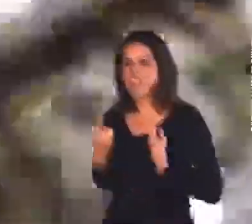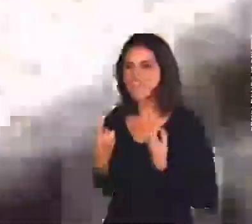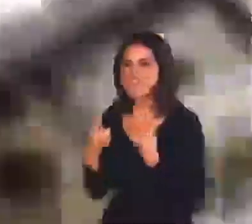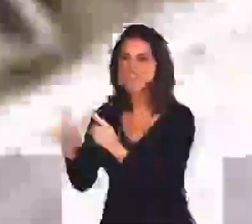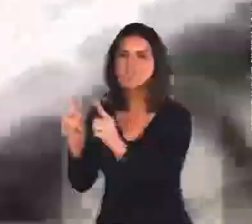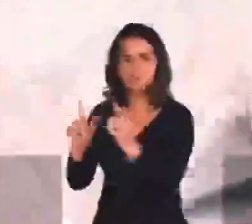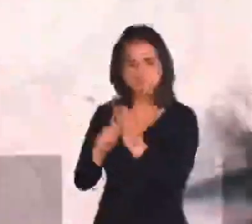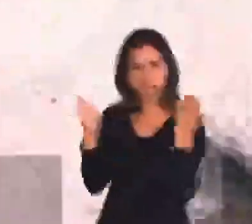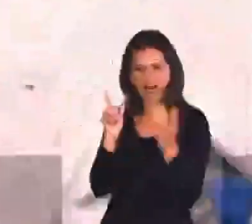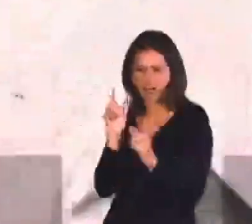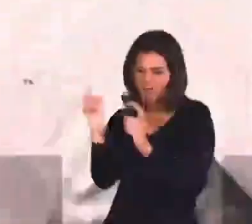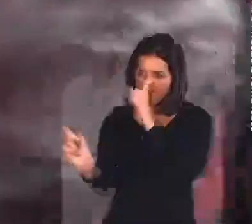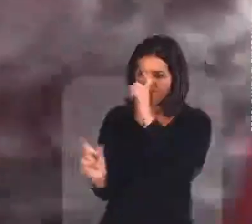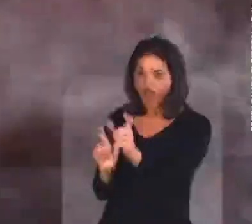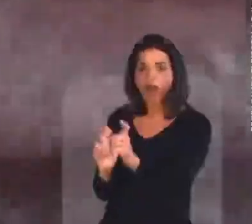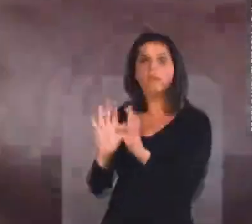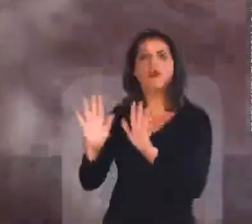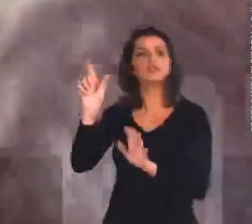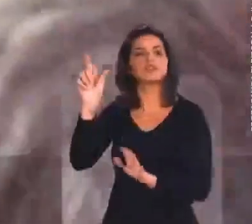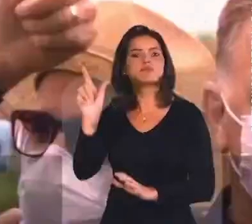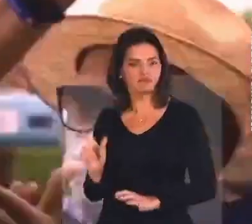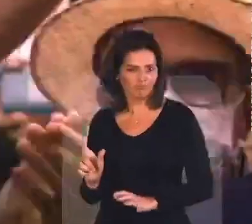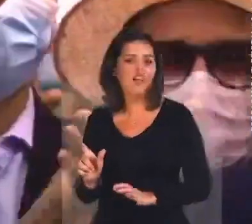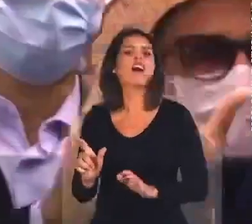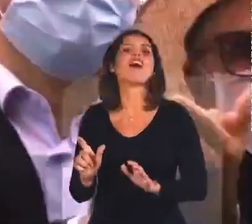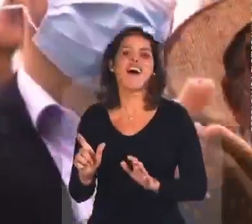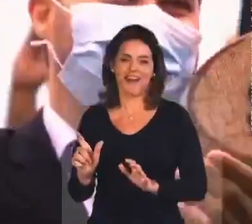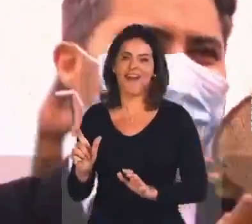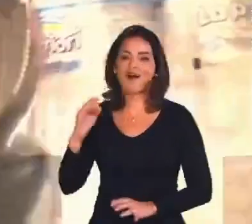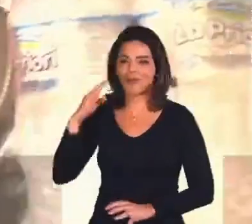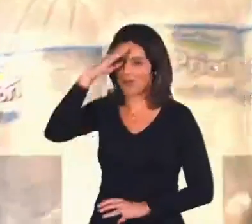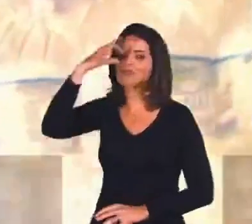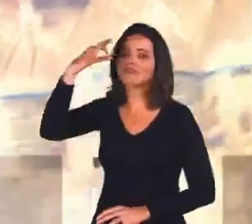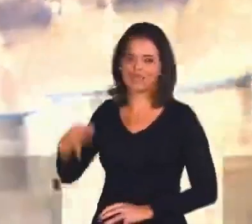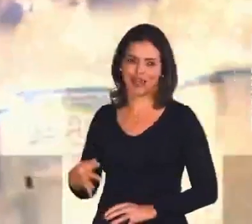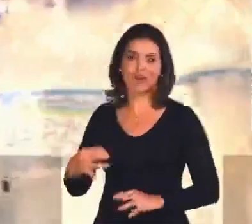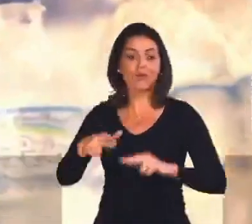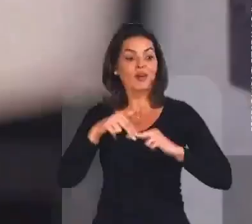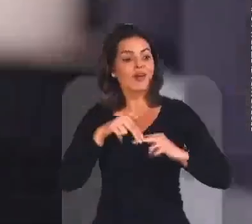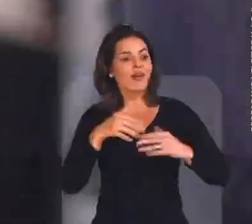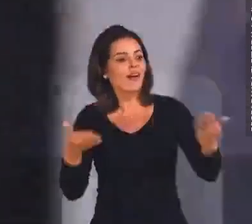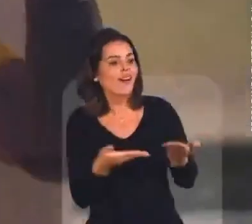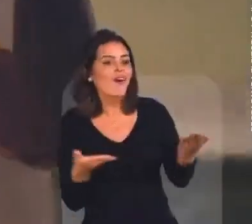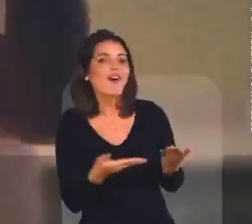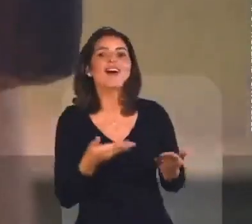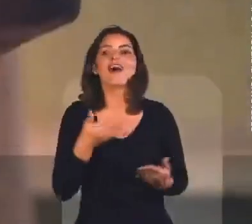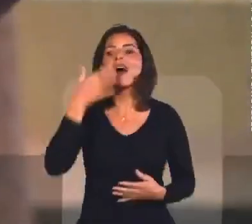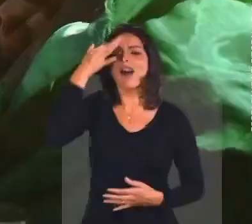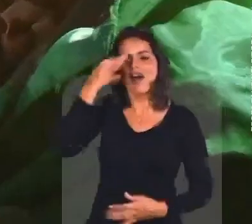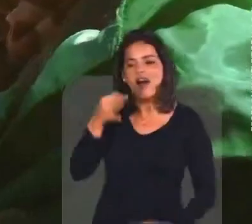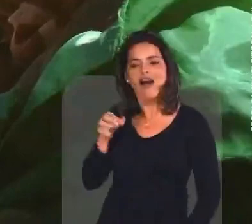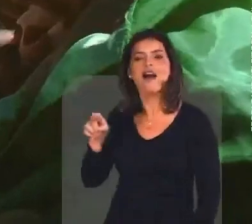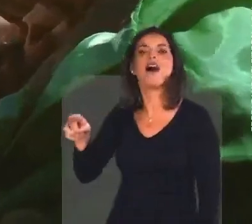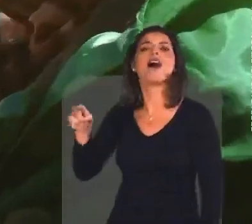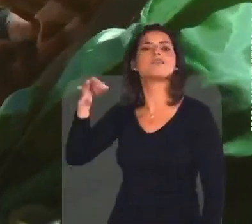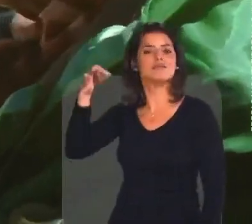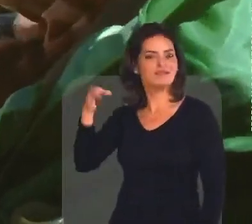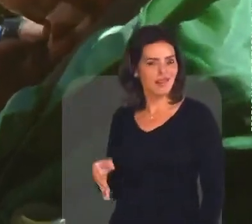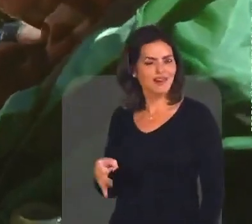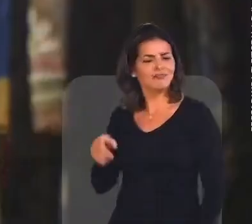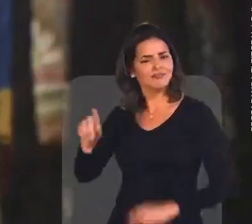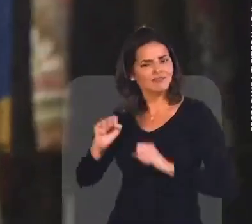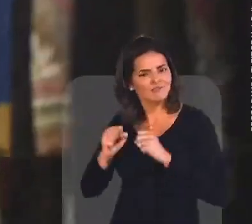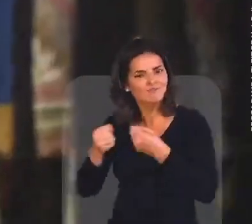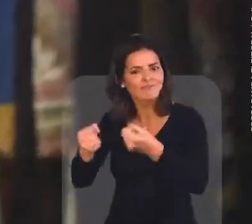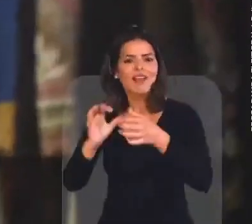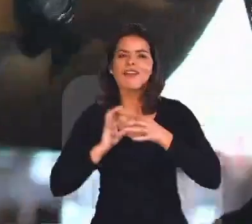perseguido pela imprensa. Mas hoje, todo mundo começa a entender que o presidente estava certo. Ele estava